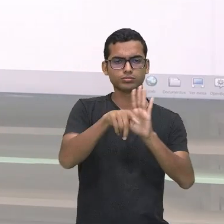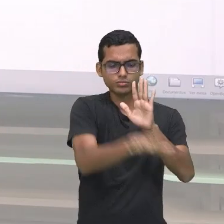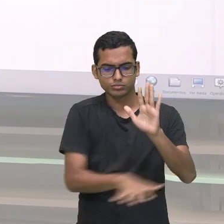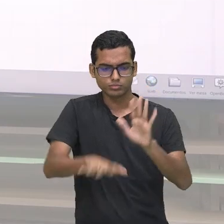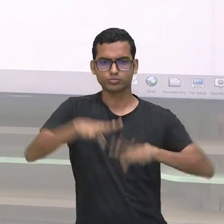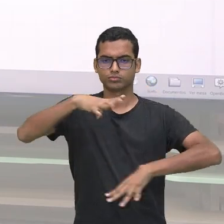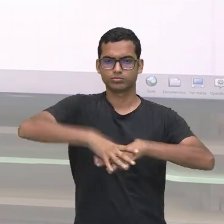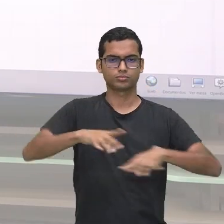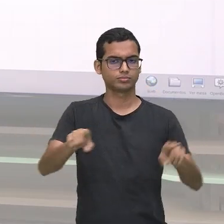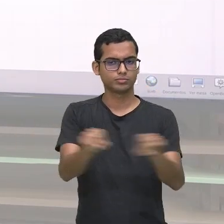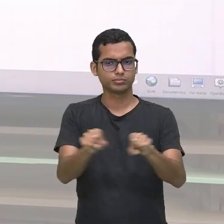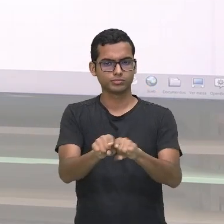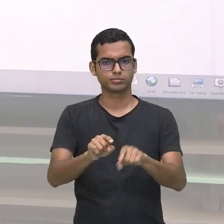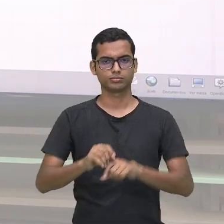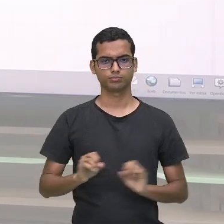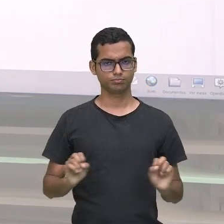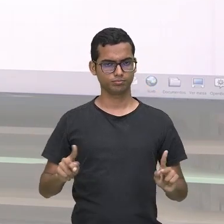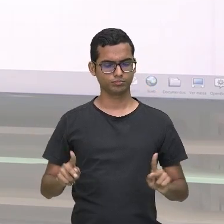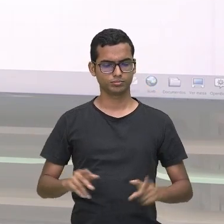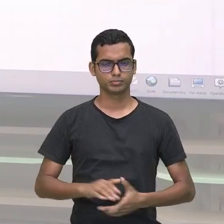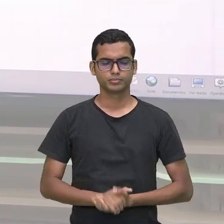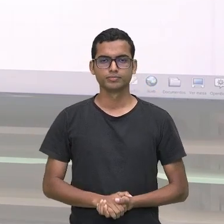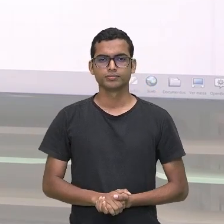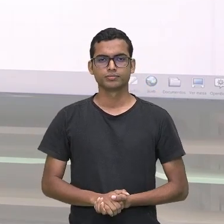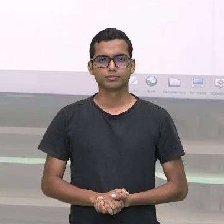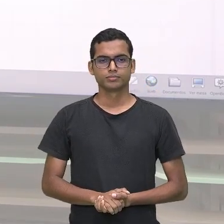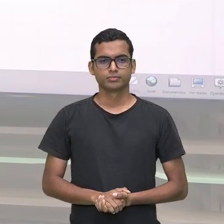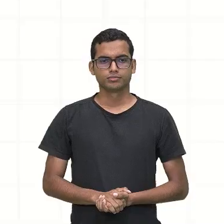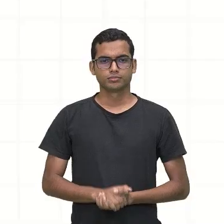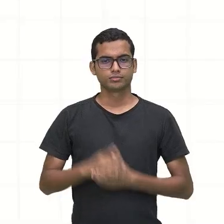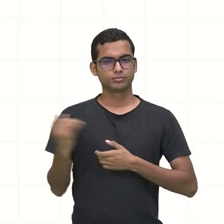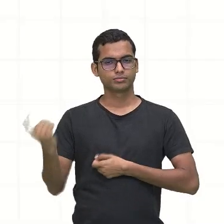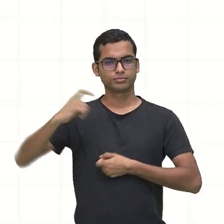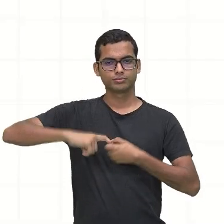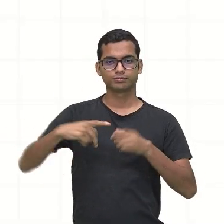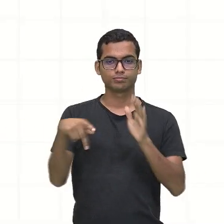na matemática, beleza? Bom, então vamos voltar aqui à nossa cartela.